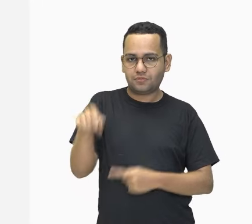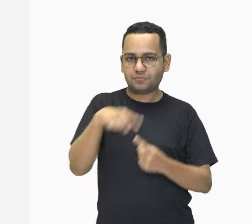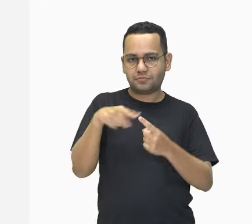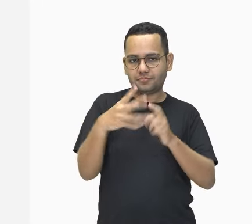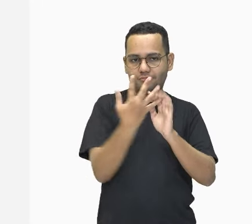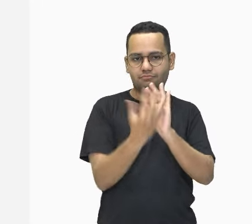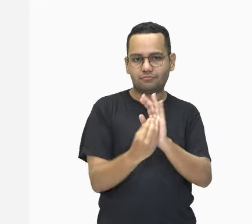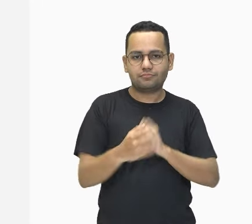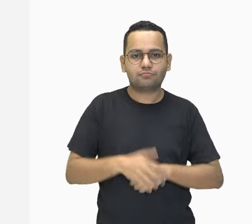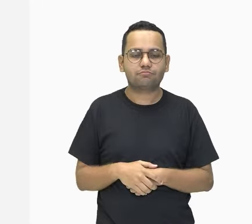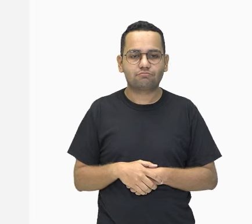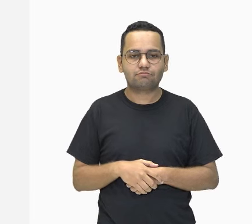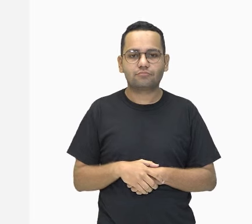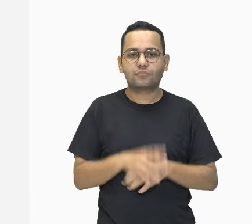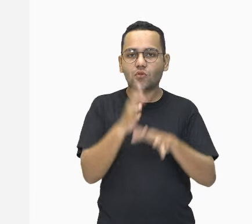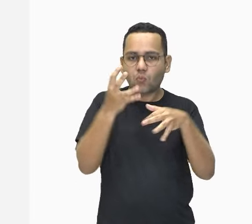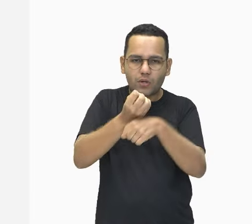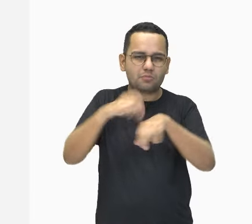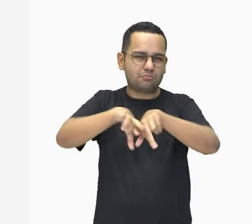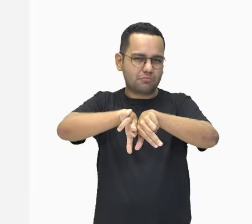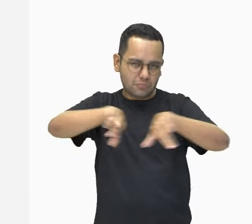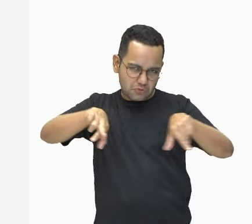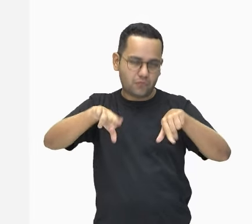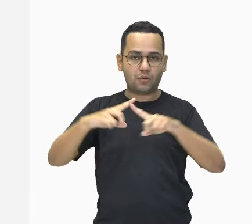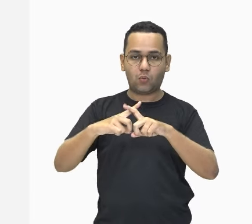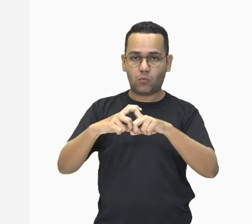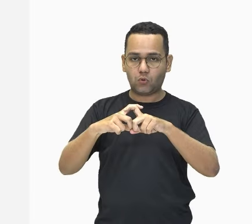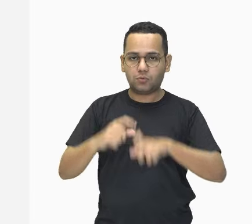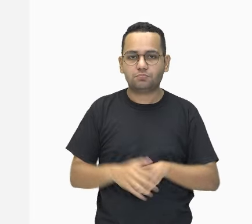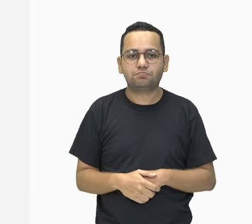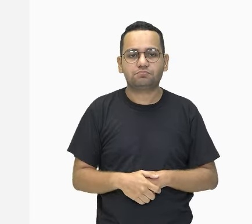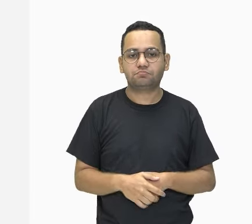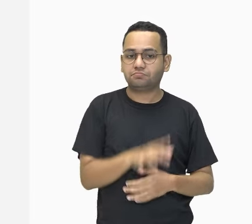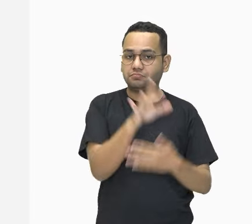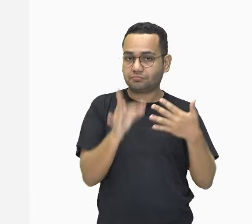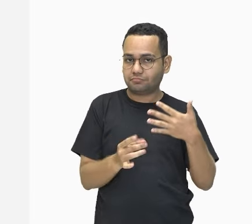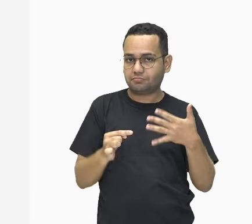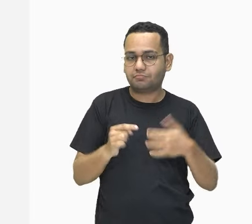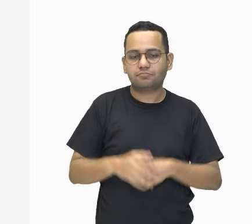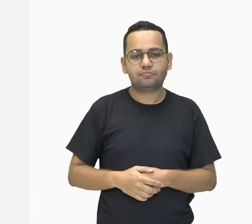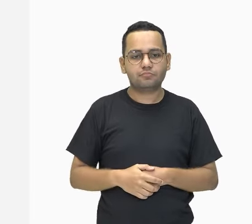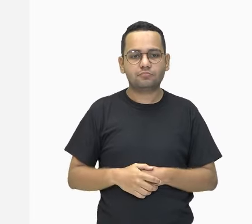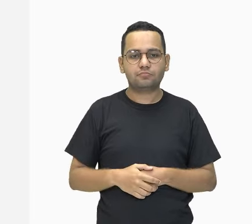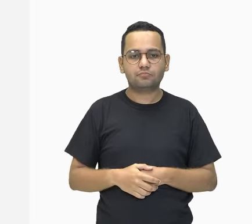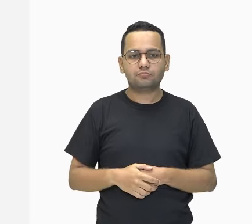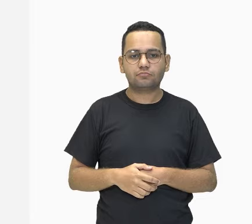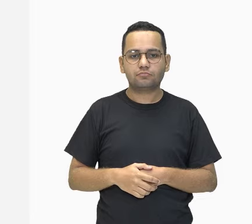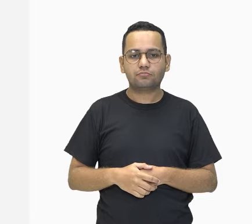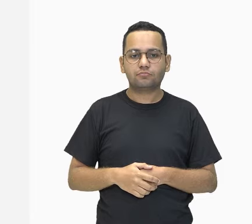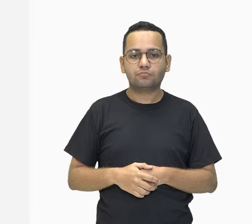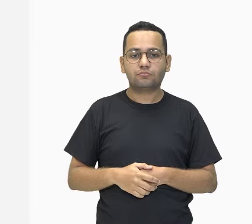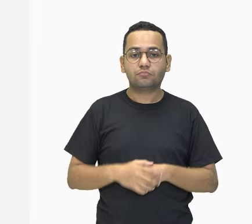de conhecimento operações com monômios, detalhamento,